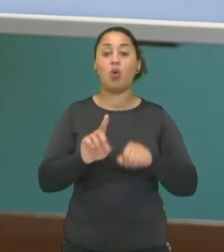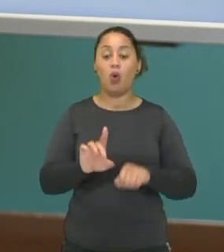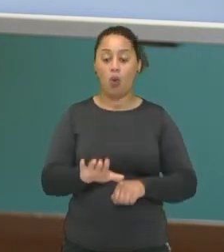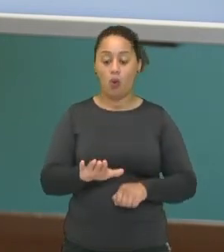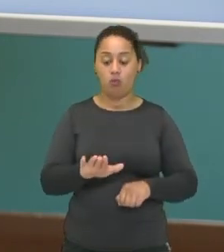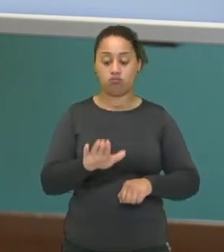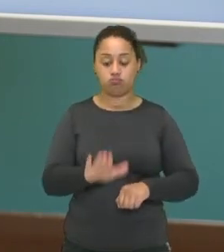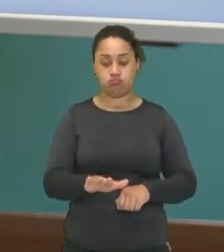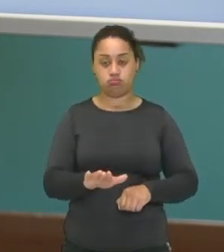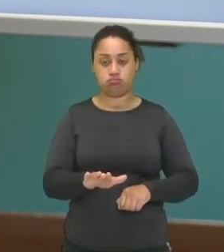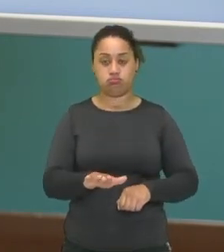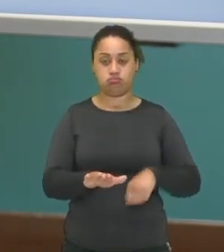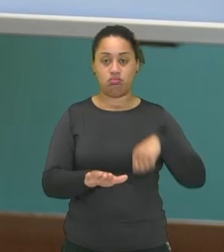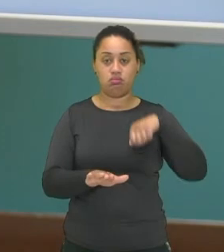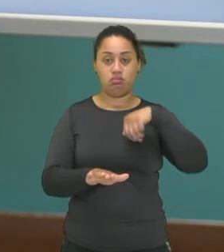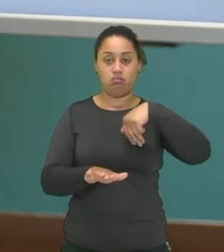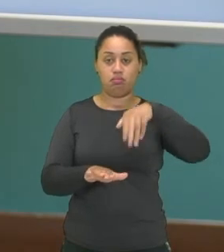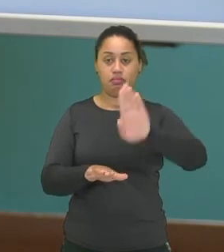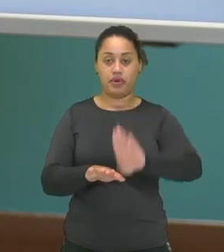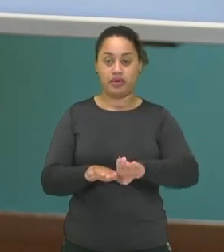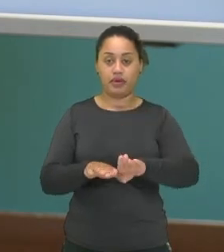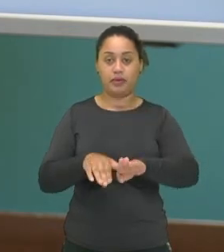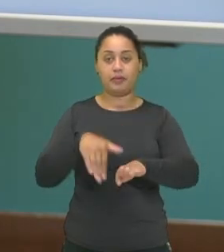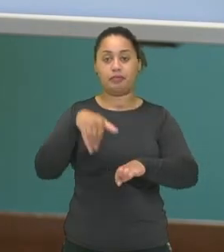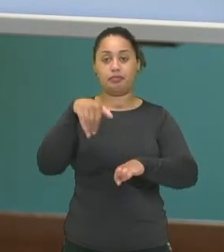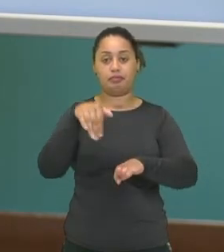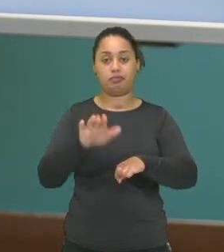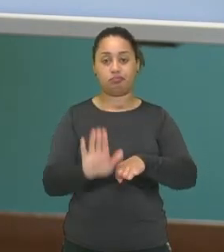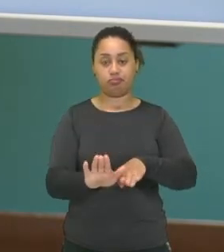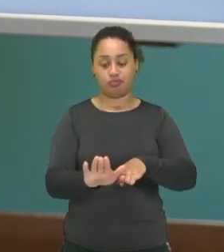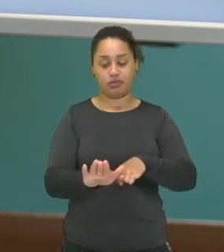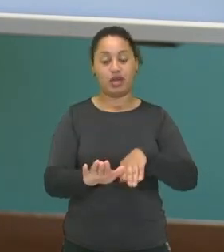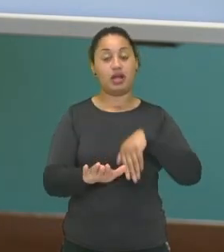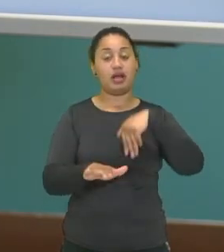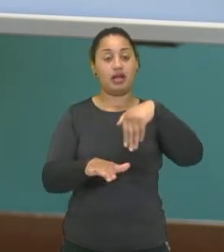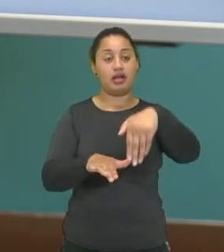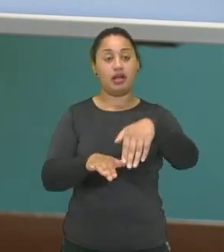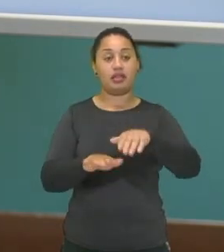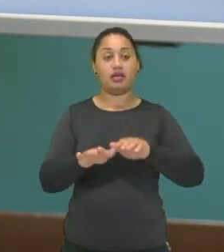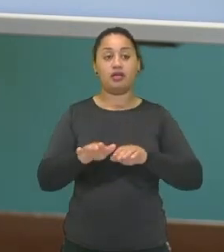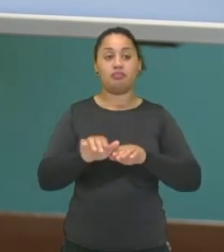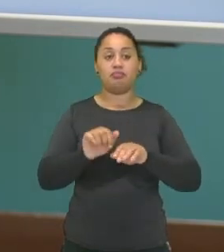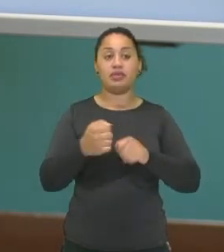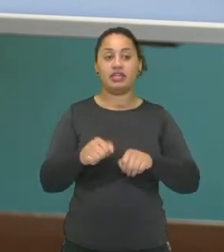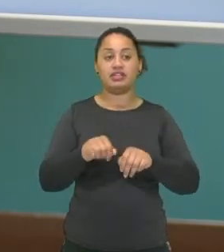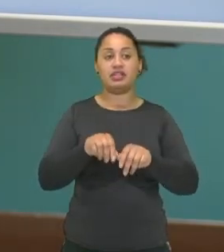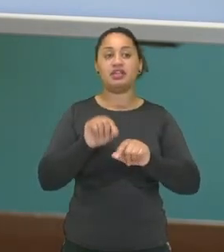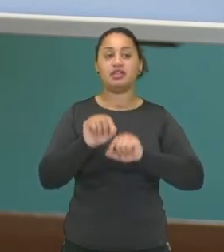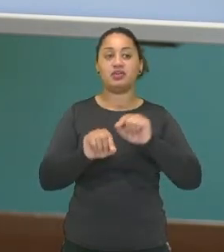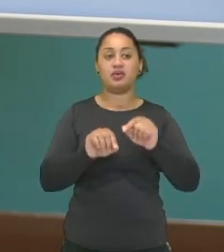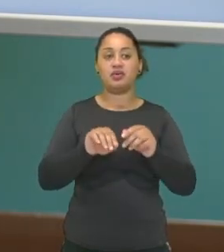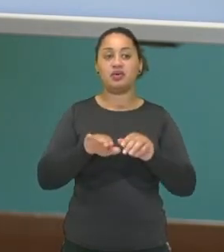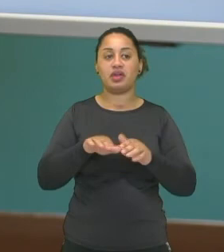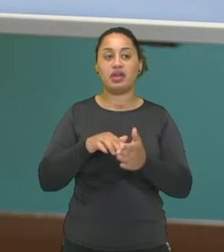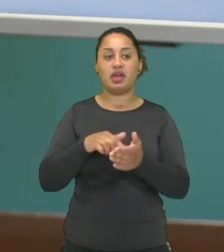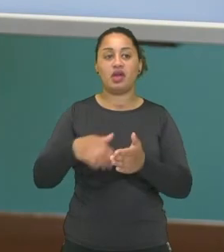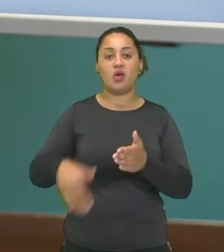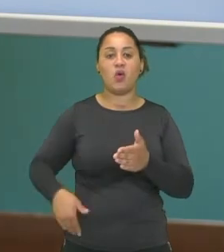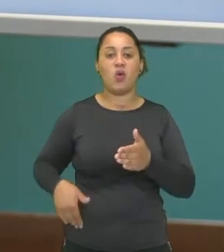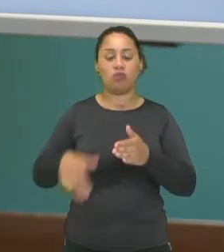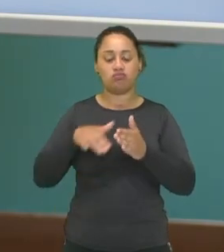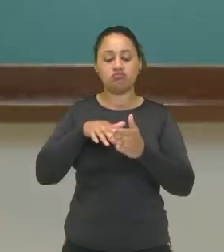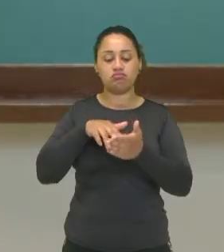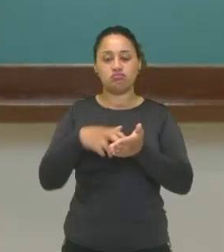pés apoiado no chão. Para isso, o competidor precisa flexionar lateralmente o quadril,